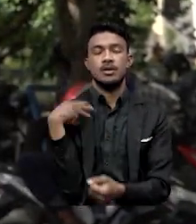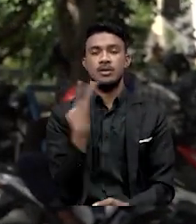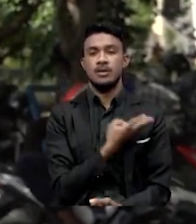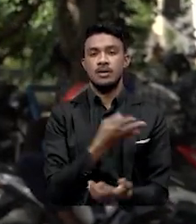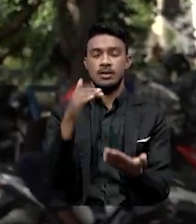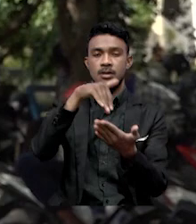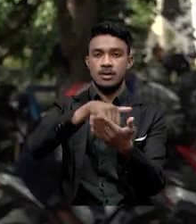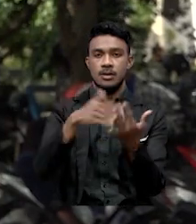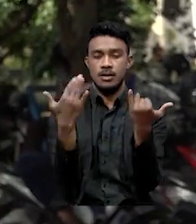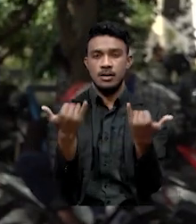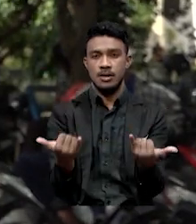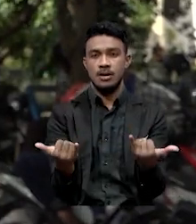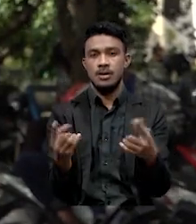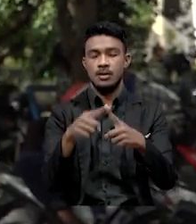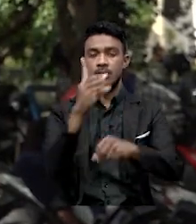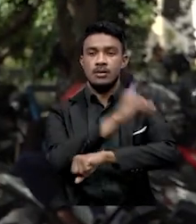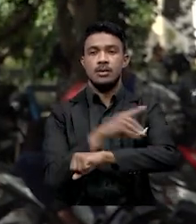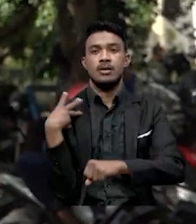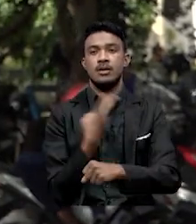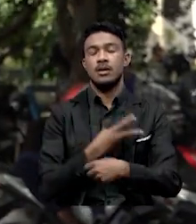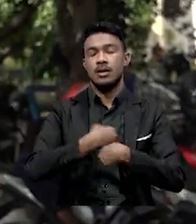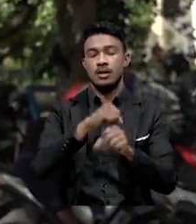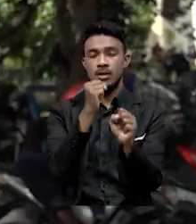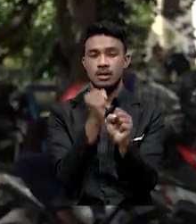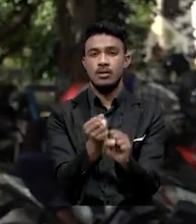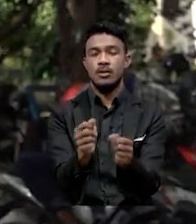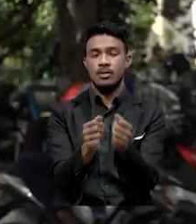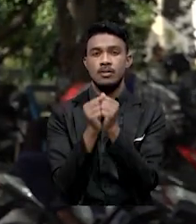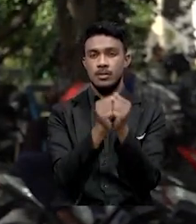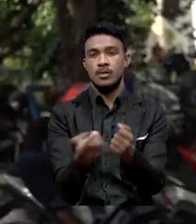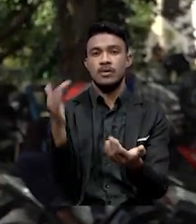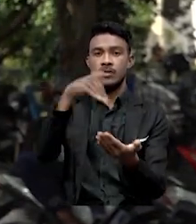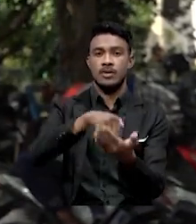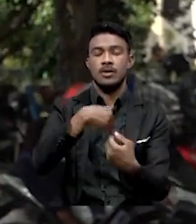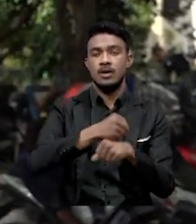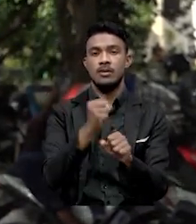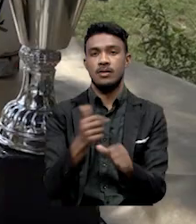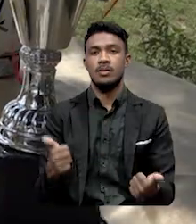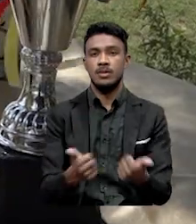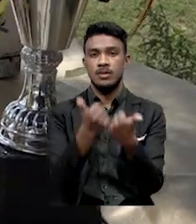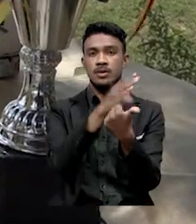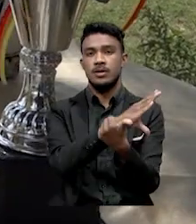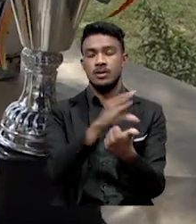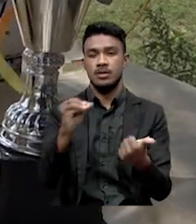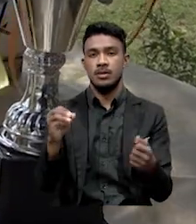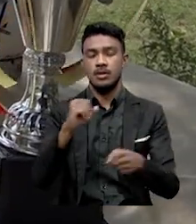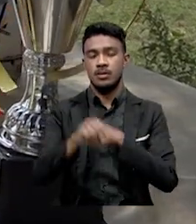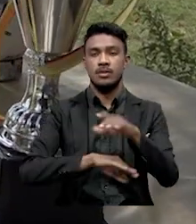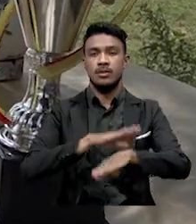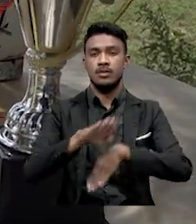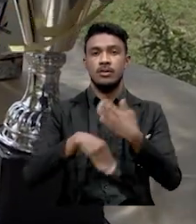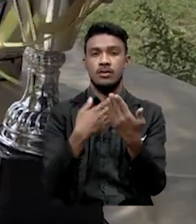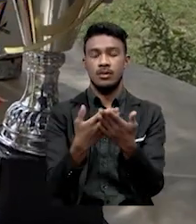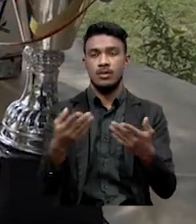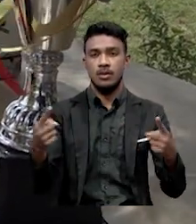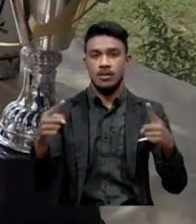falha. Aroma kebebasan tuh nih tebele, kamu tuh kembali, libre at halo pada kompetisi, batasa rotativa, ba